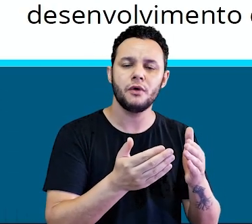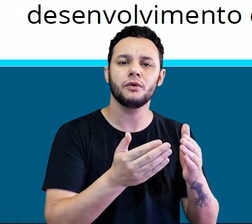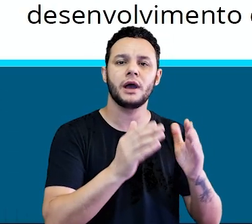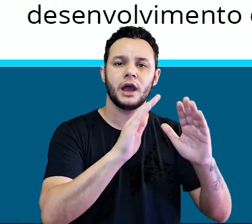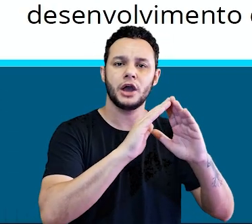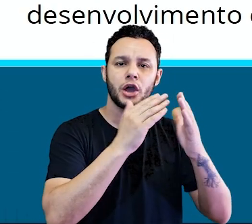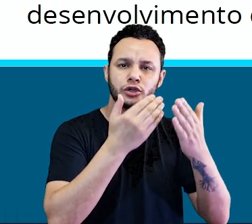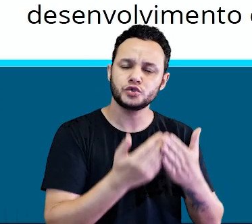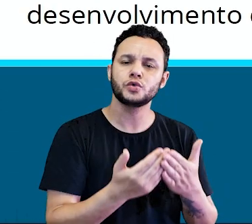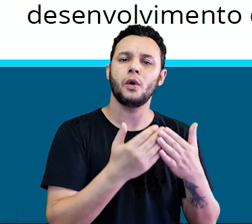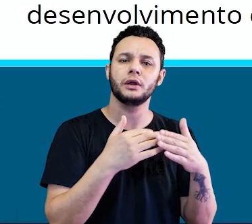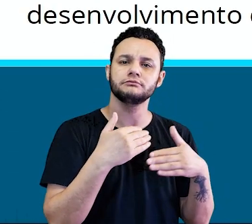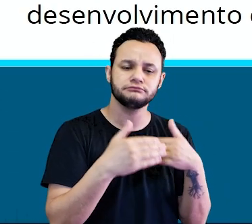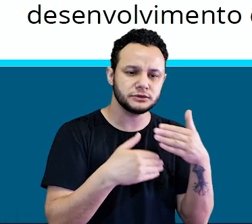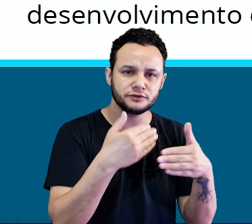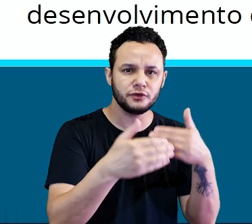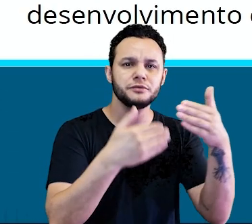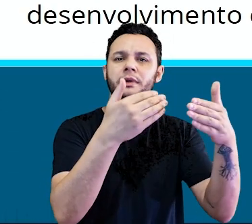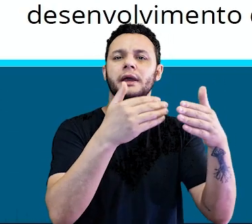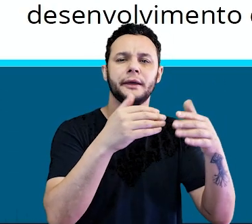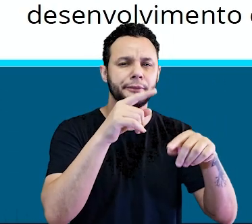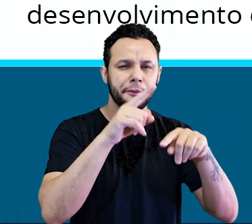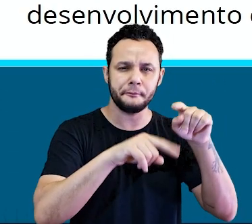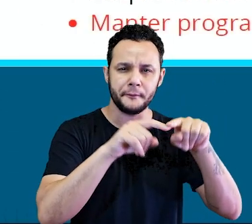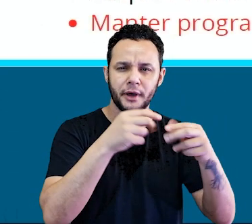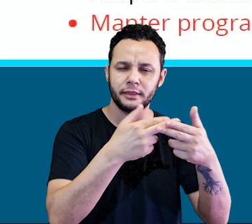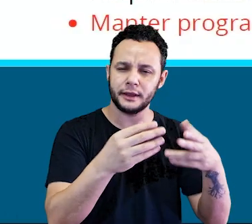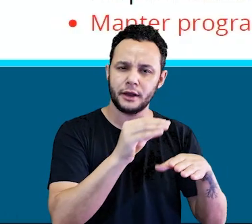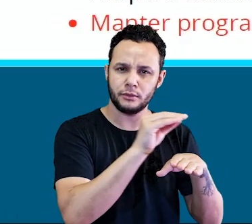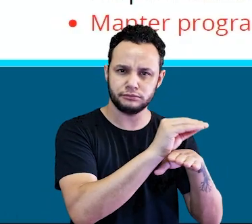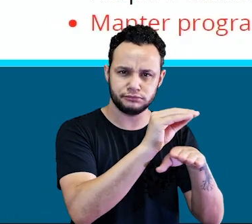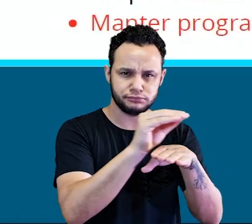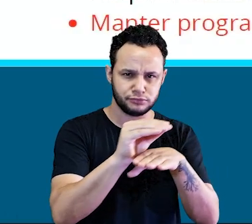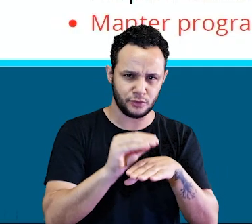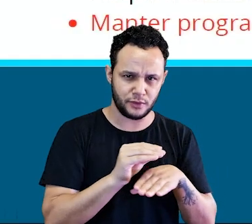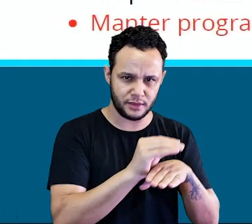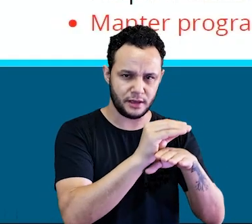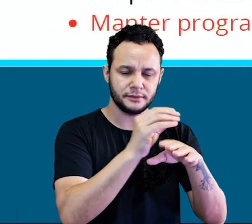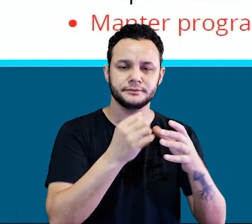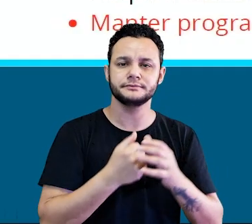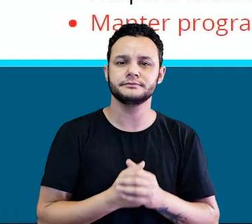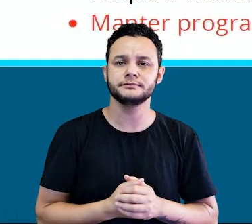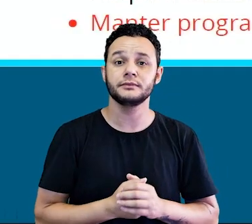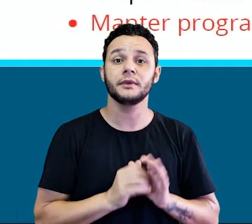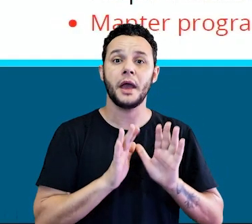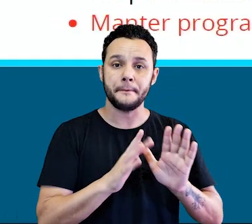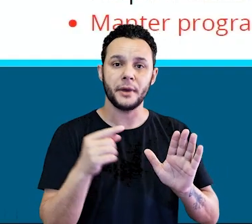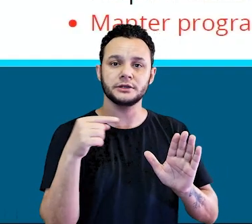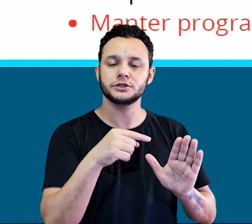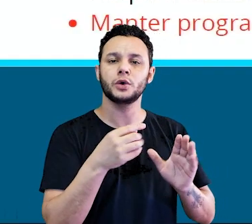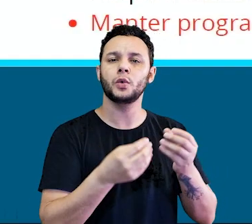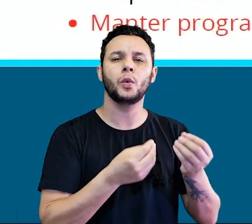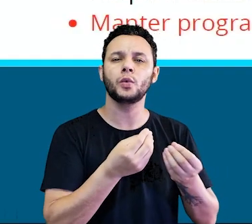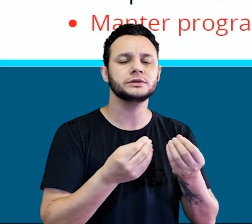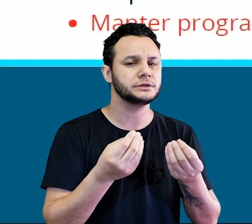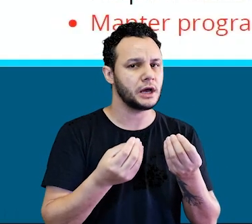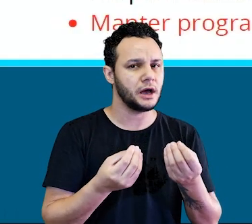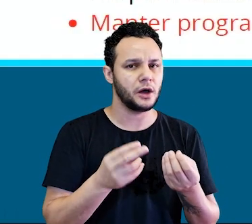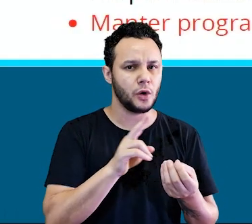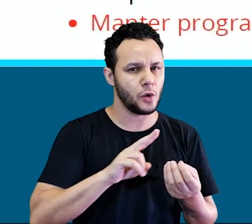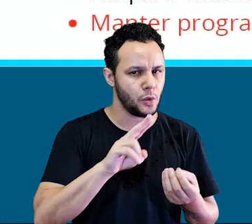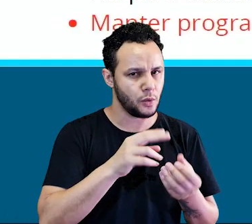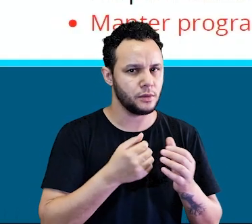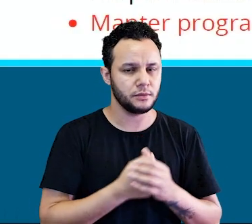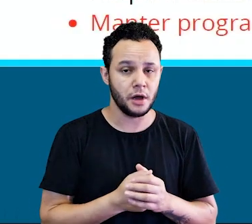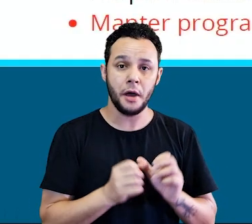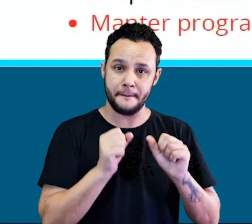demais ações aí de manutenção e desenvolvimento da educação básica. Como é que o Fundeb pode ser utilizado, né? Ele pode